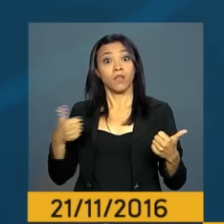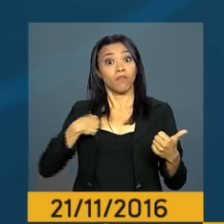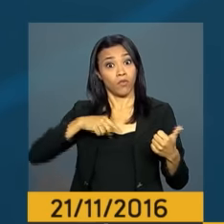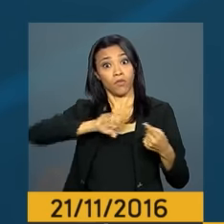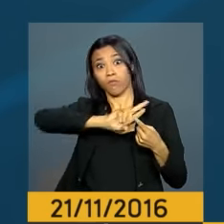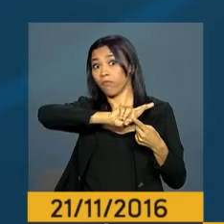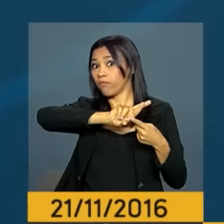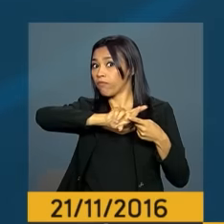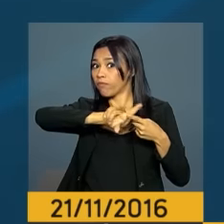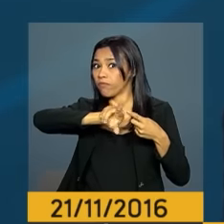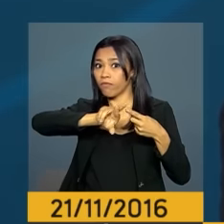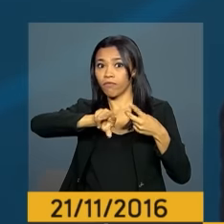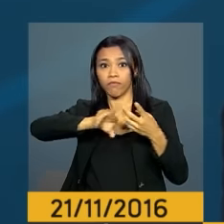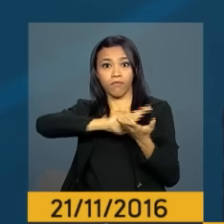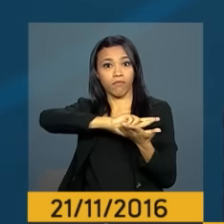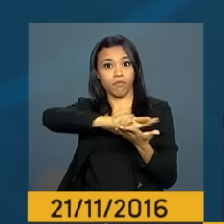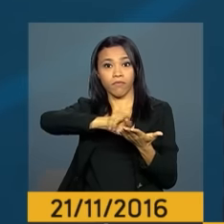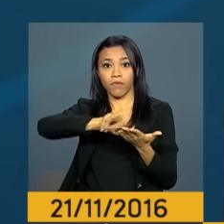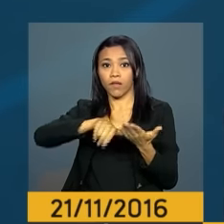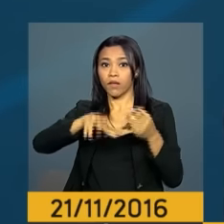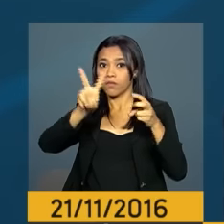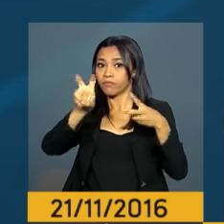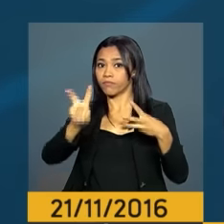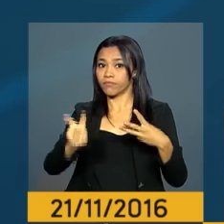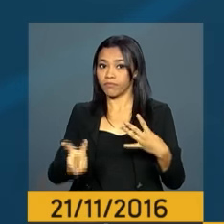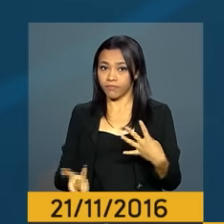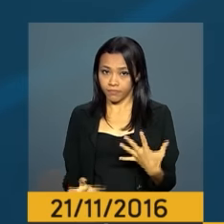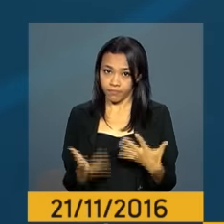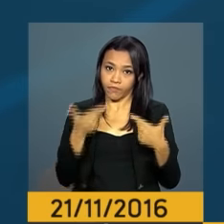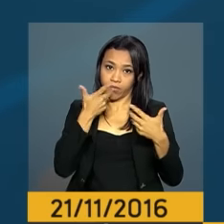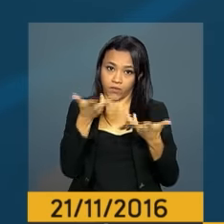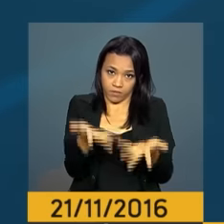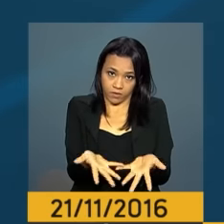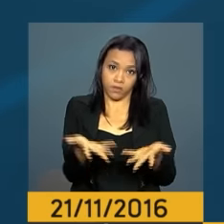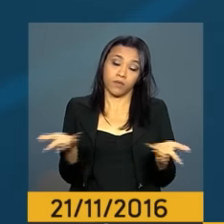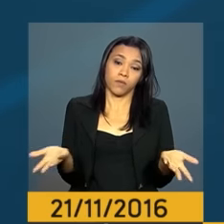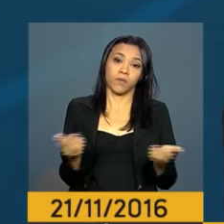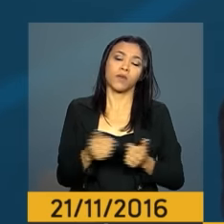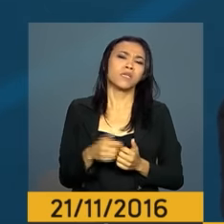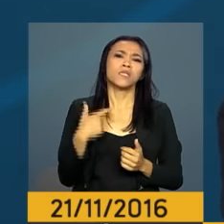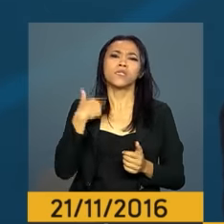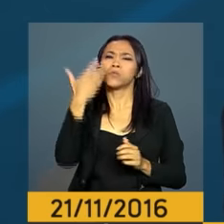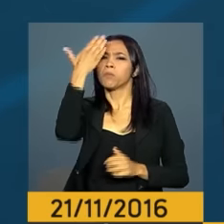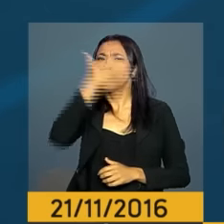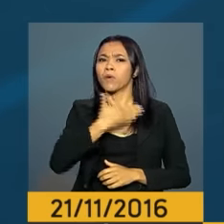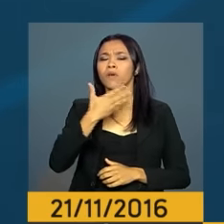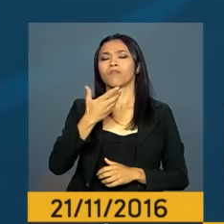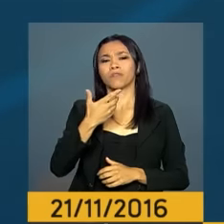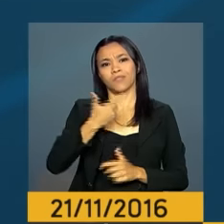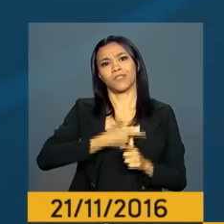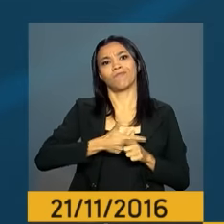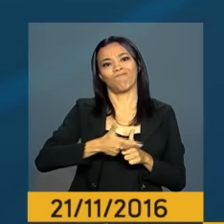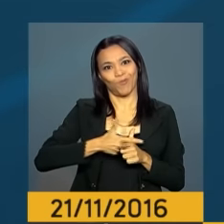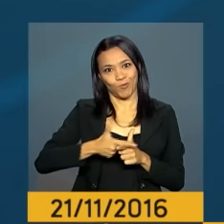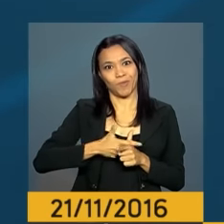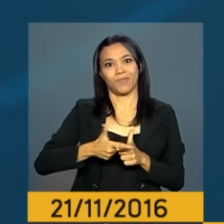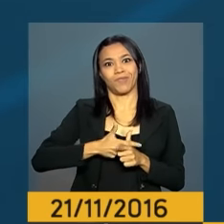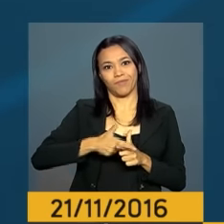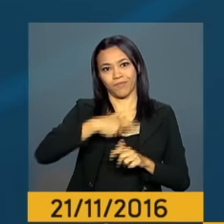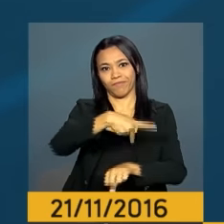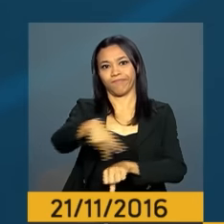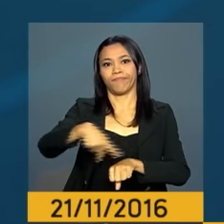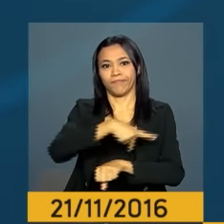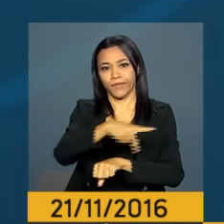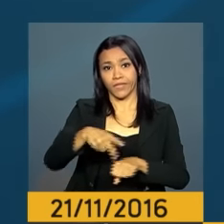temas versados, o que revela, desde já, os grandes problemas do país. Não